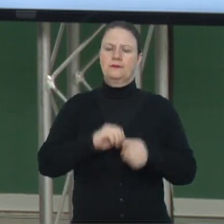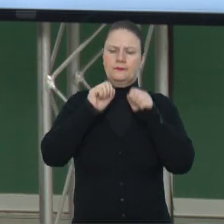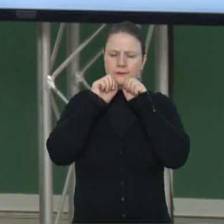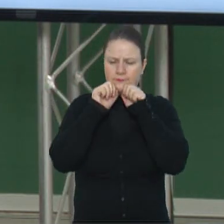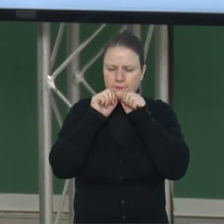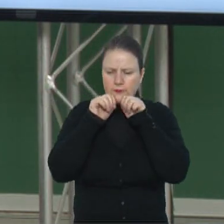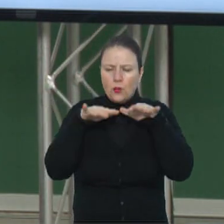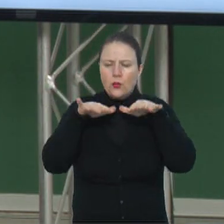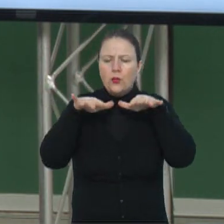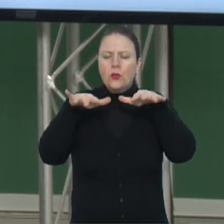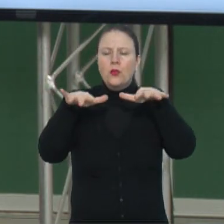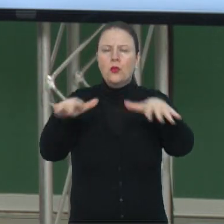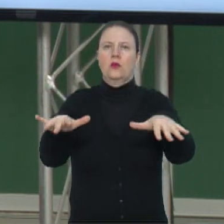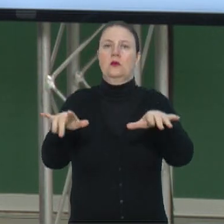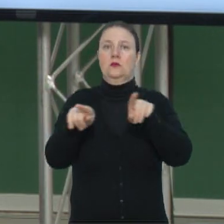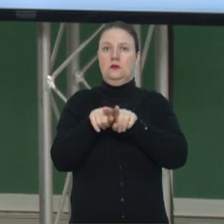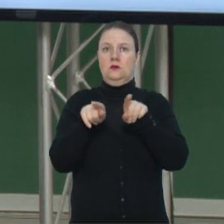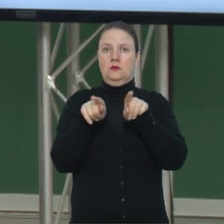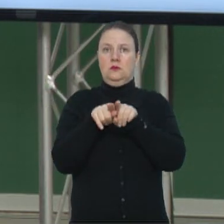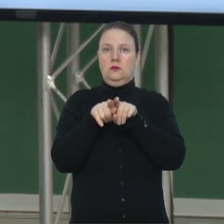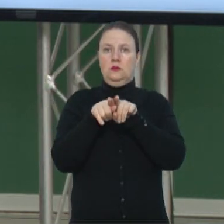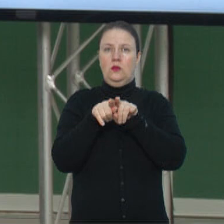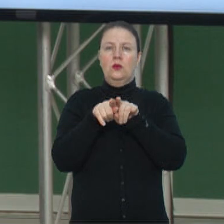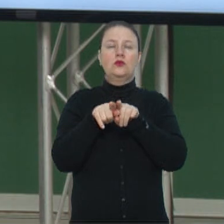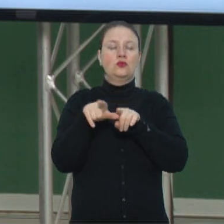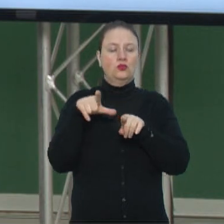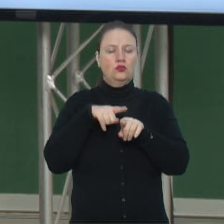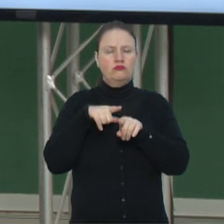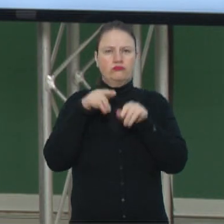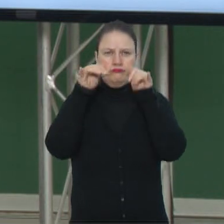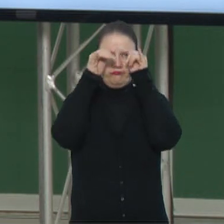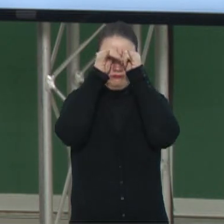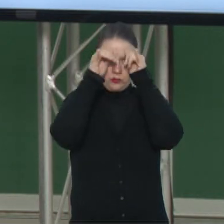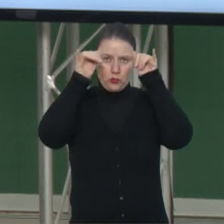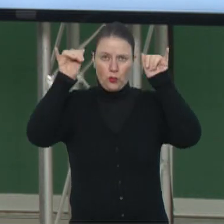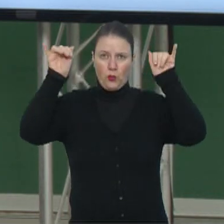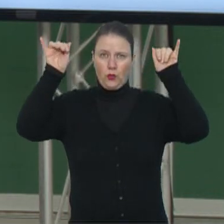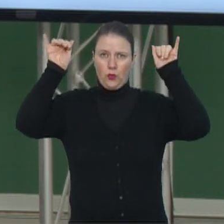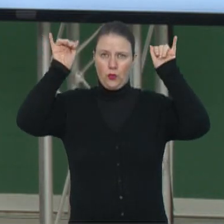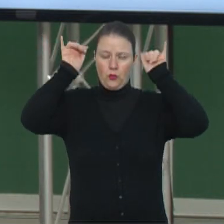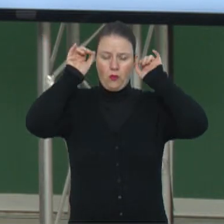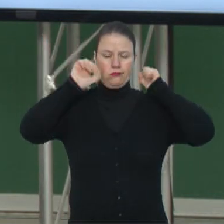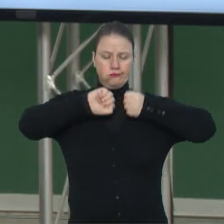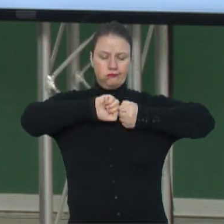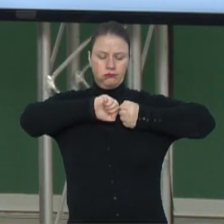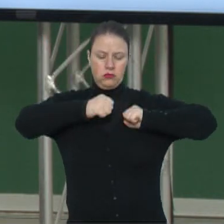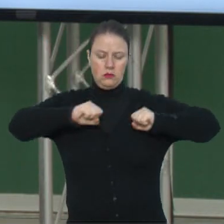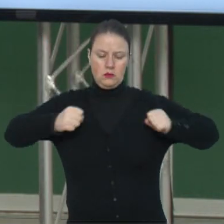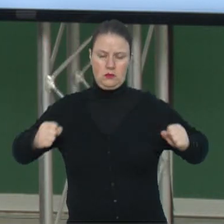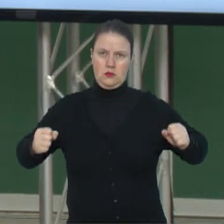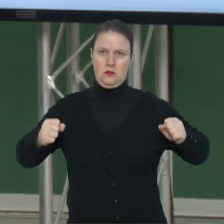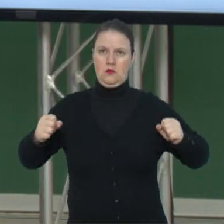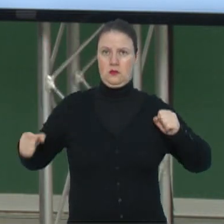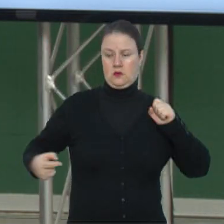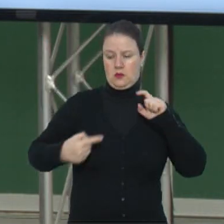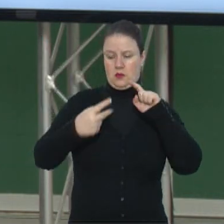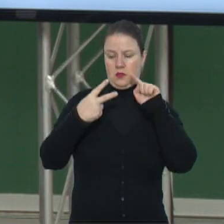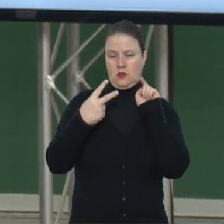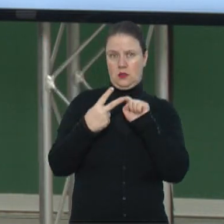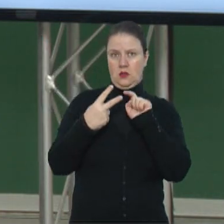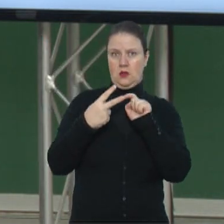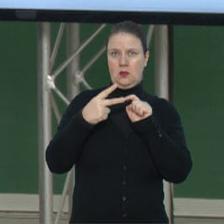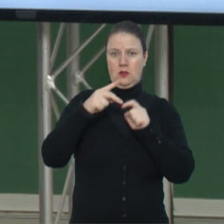e tinha um império mais vasto. Depois, aconteceu também a Revolução Industrial,